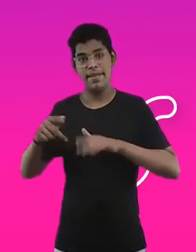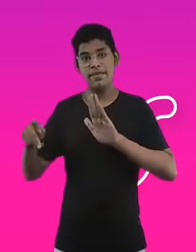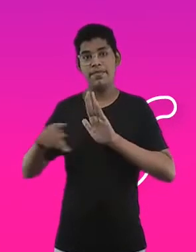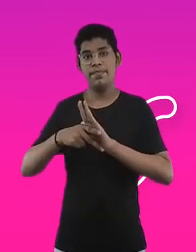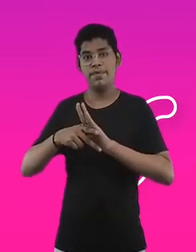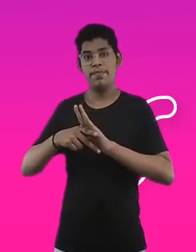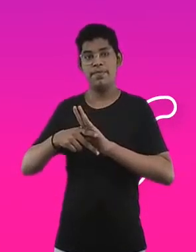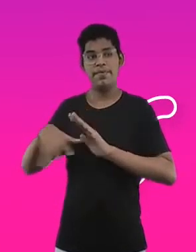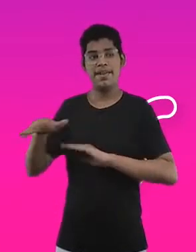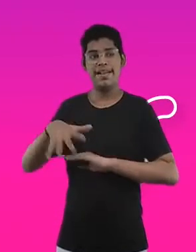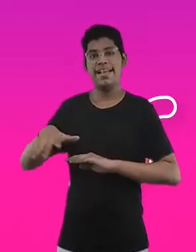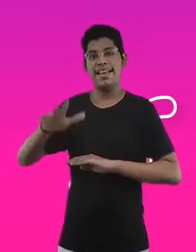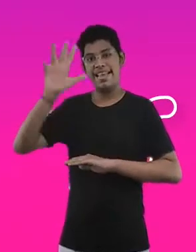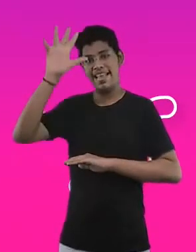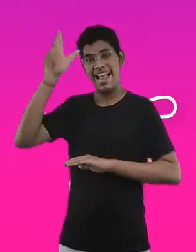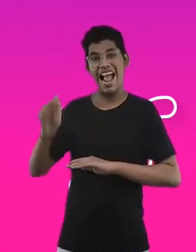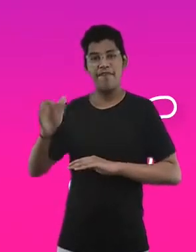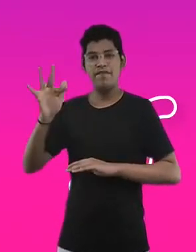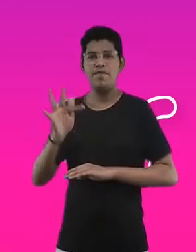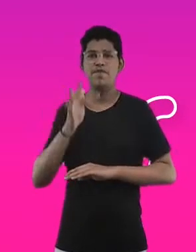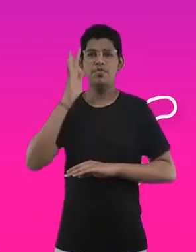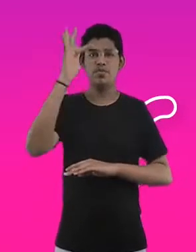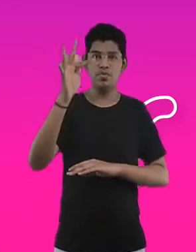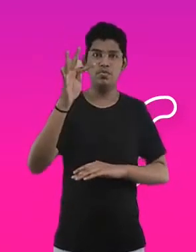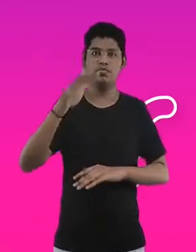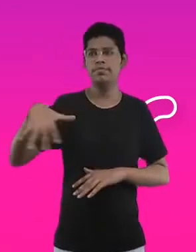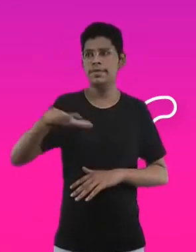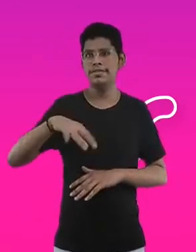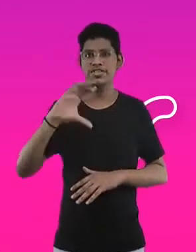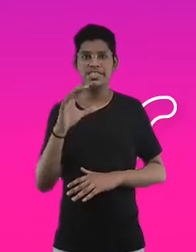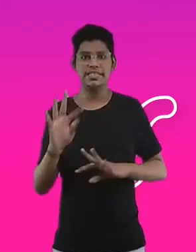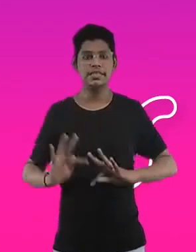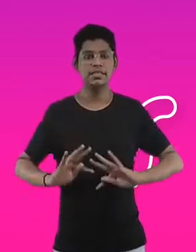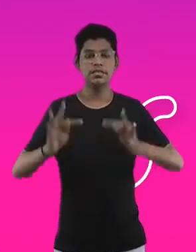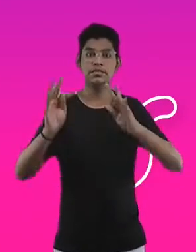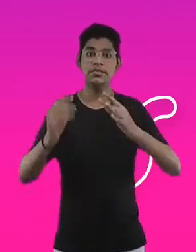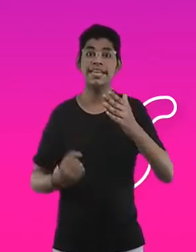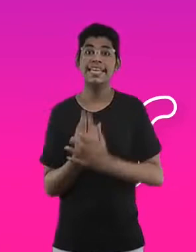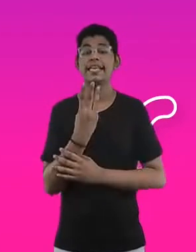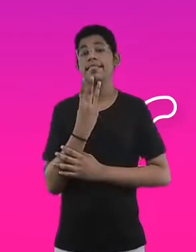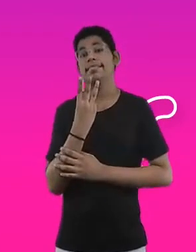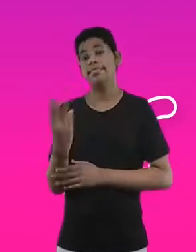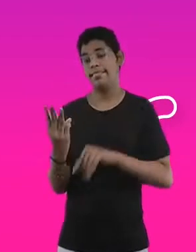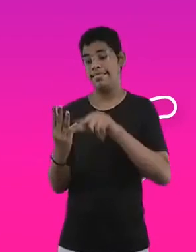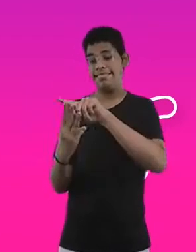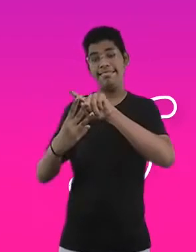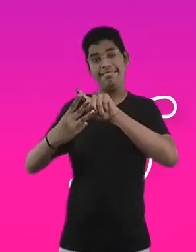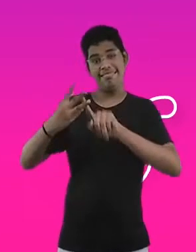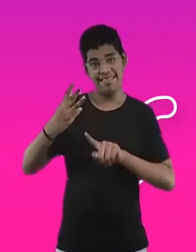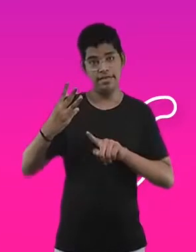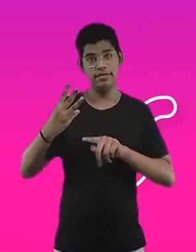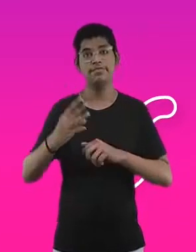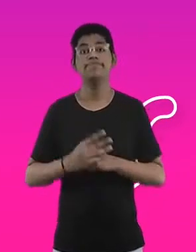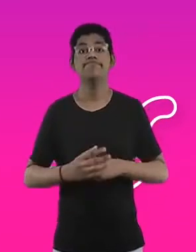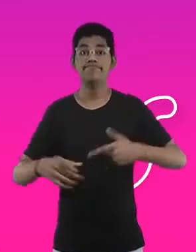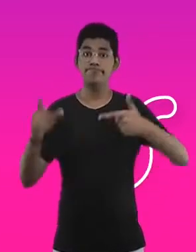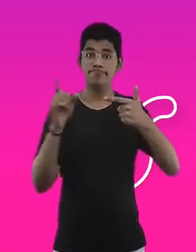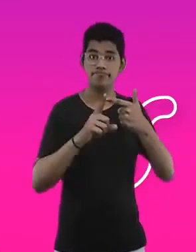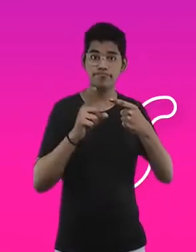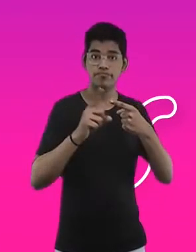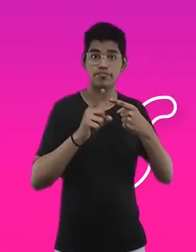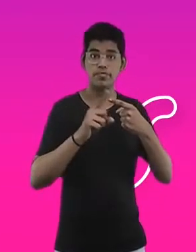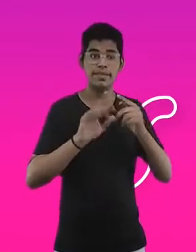e tecnologia, né? E fundei 3 iniciativas para trabalhar com esse lugar. Uma que é específica ao campo